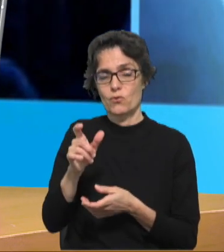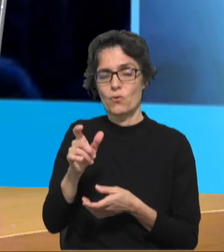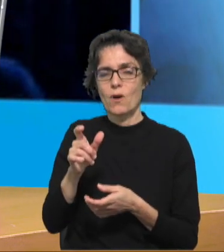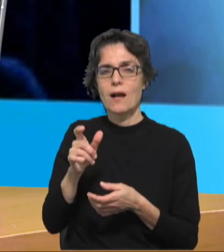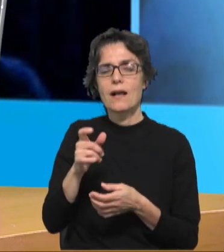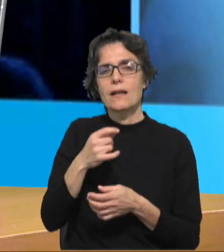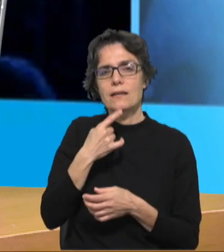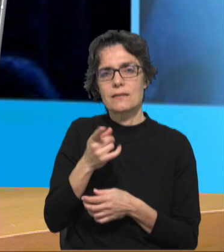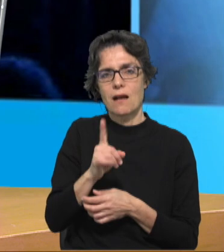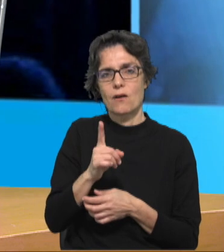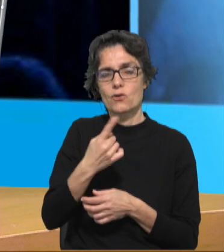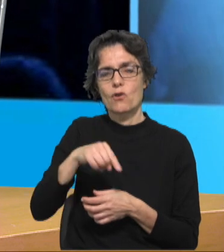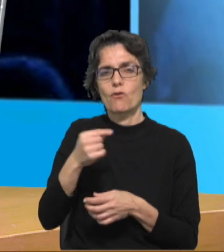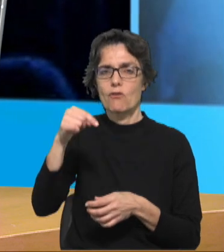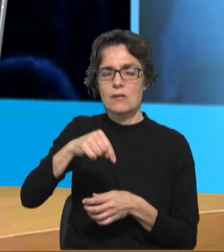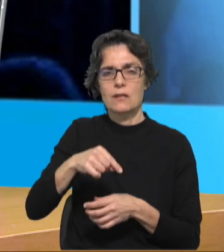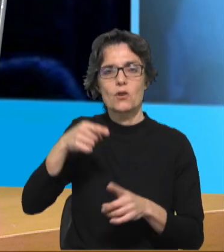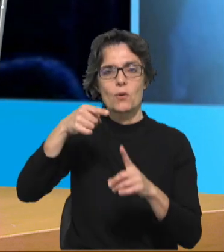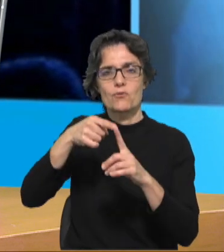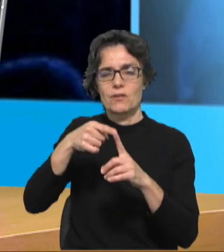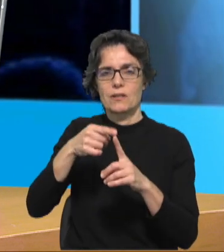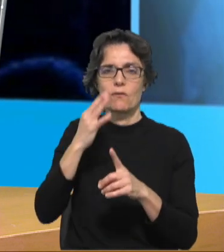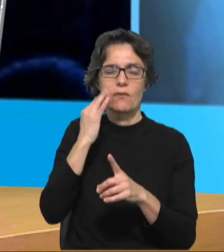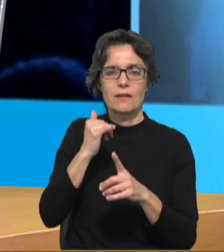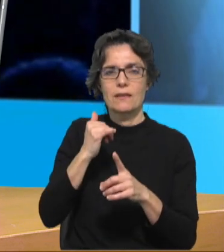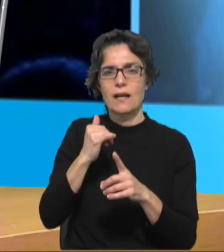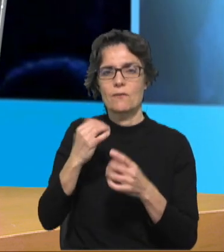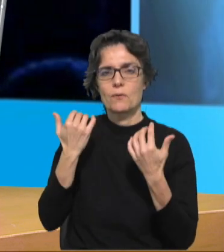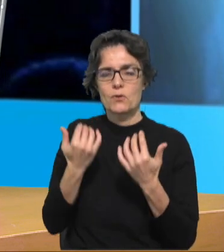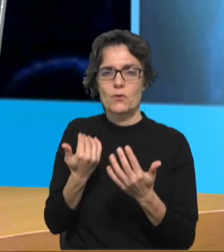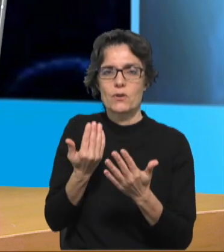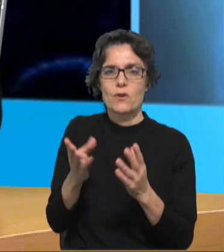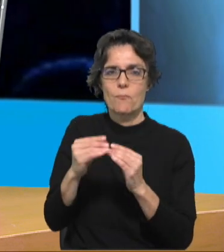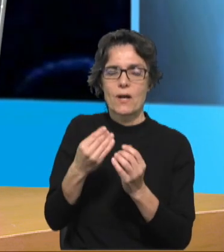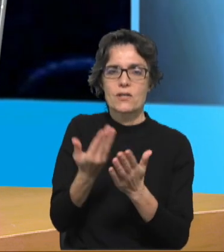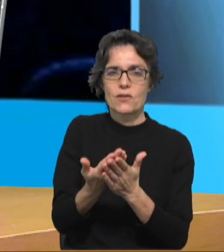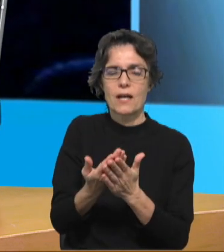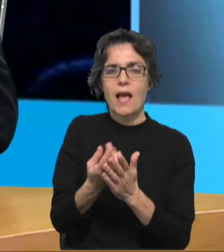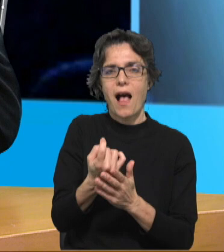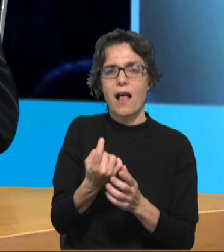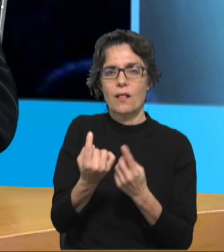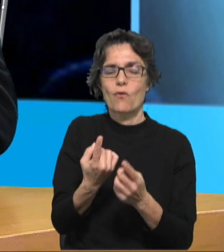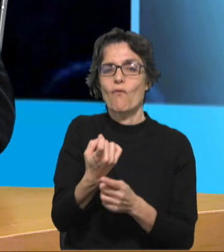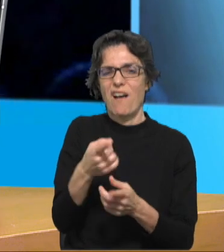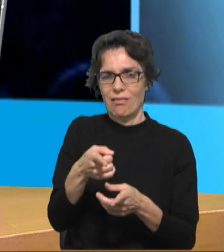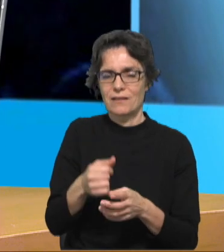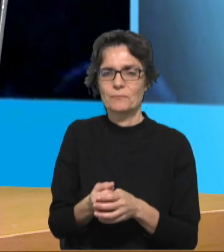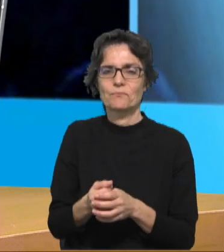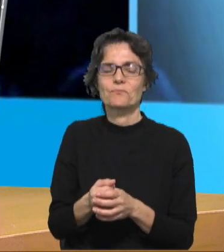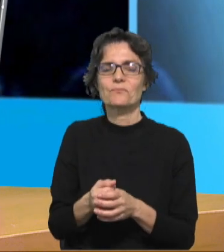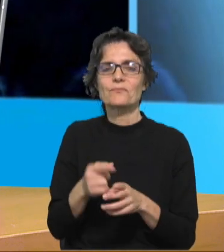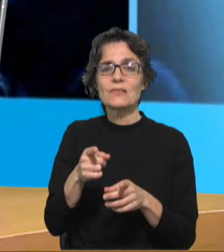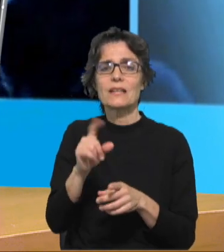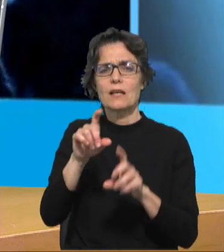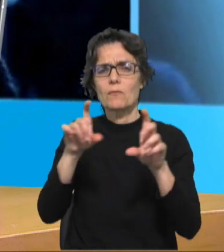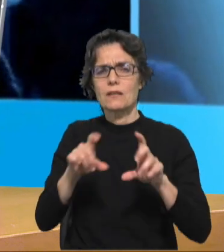Devemos preencher uma lacuna. Percebemos que nessa altura, e se pesquisarmos, havia vários títulos em Évora, até